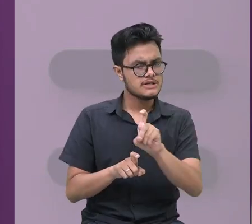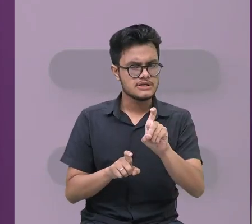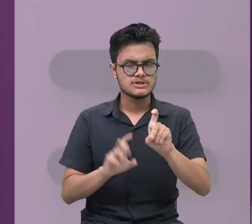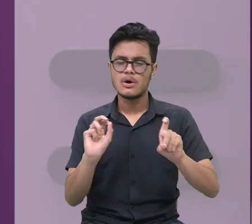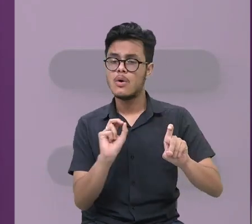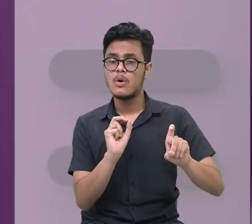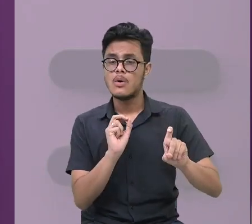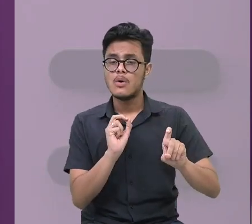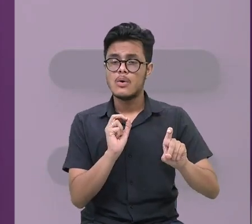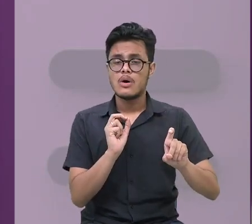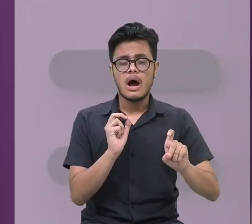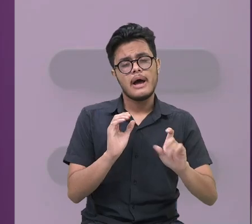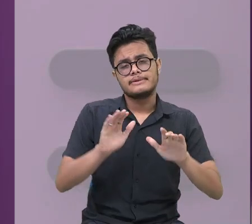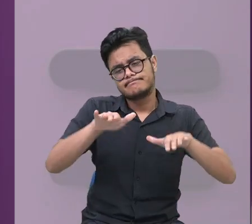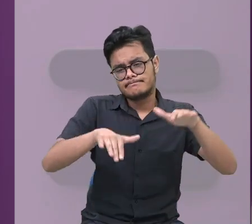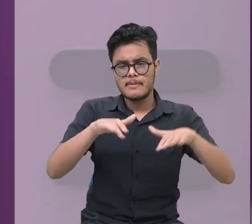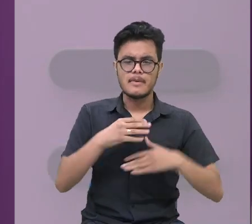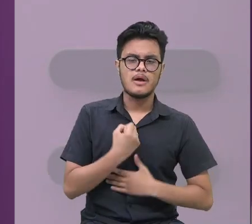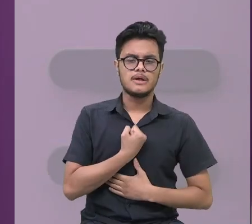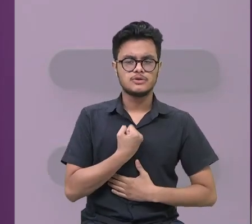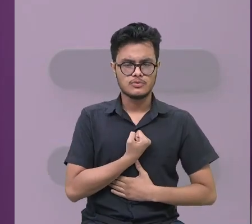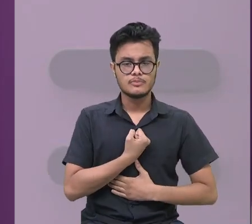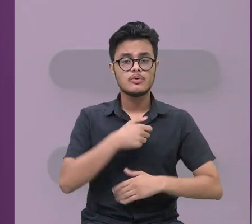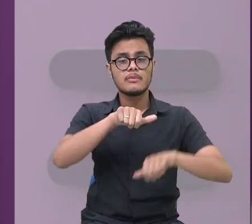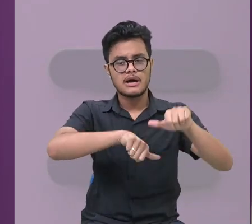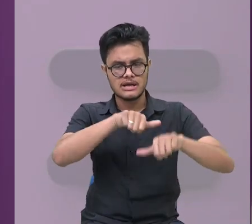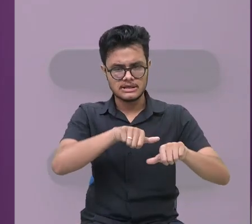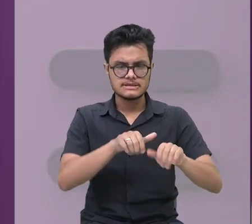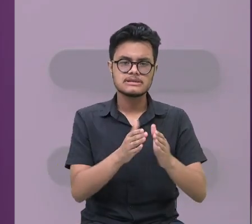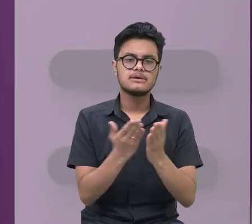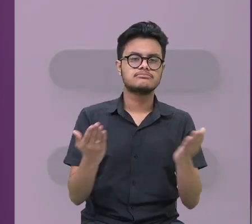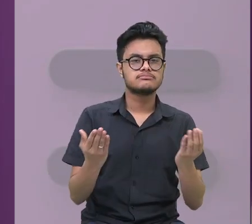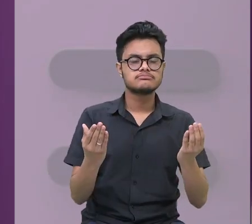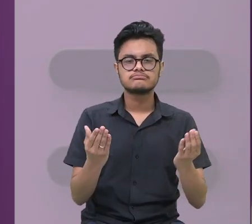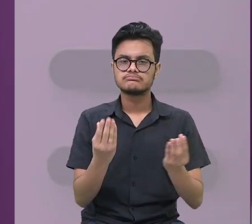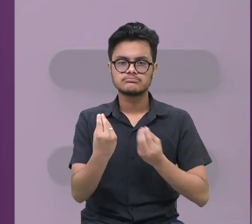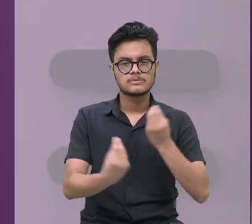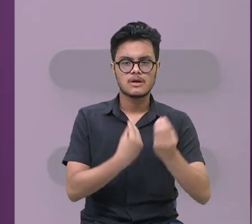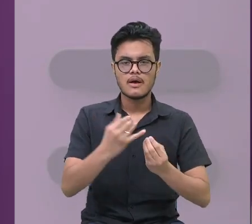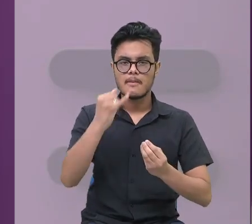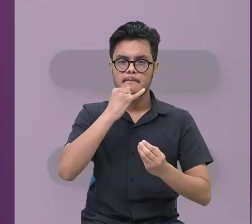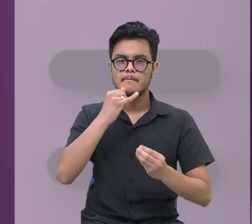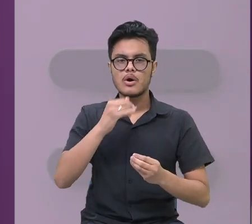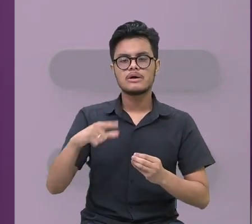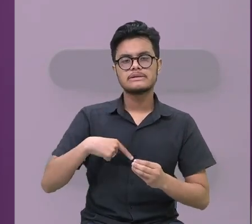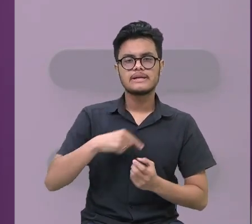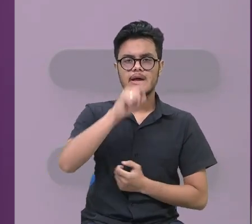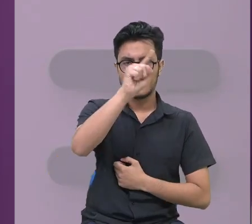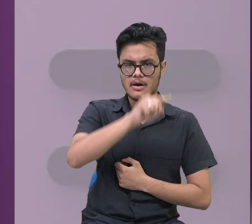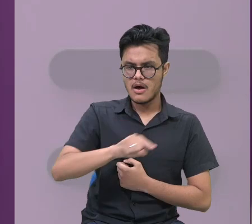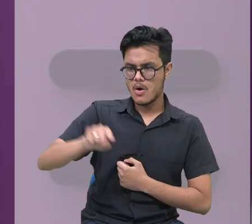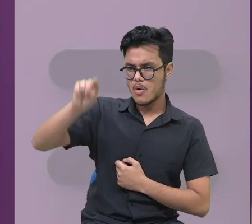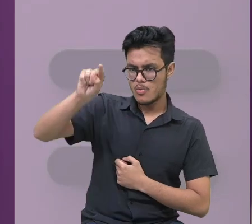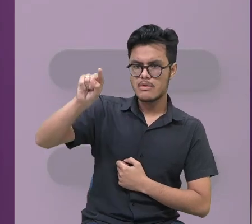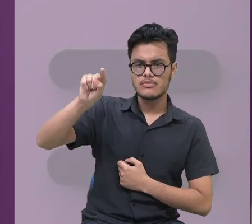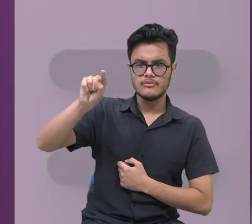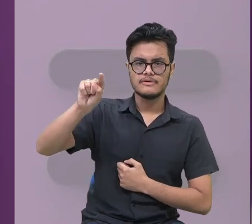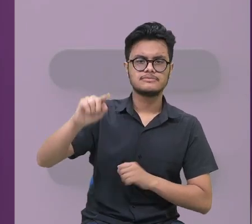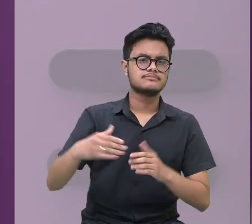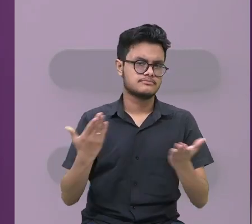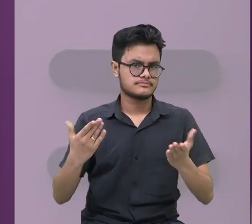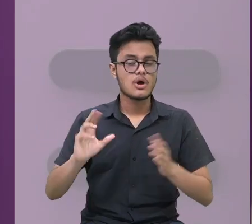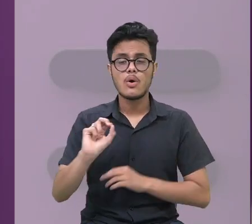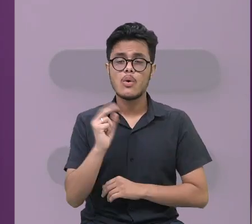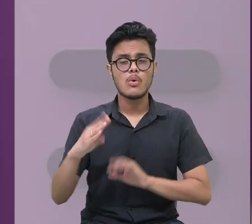do valor que nós tivermos ali na função, né, essa curva ela tende a crescer, né,